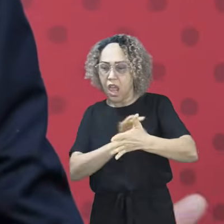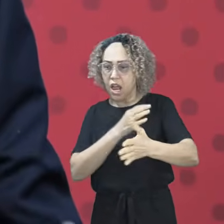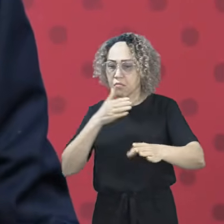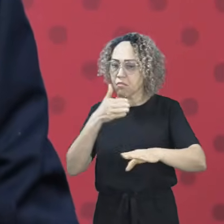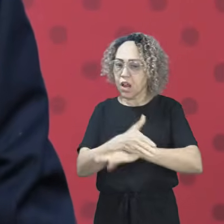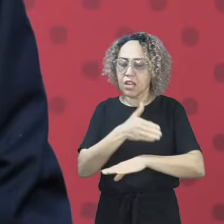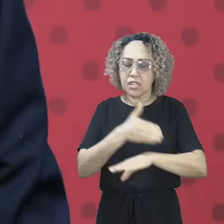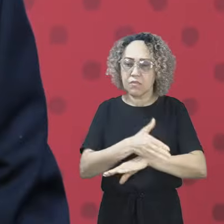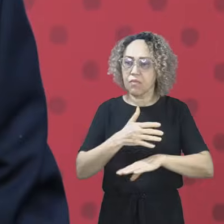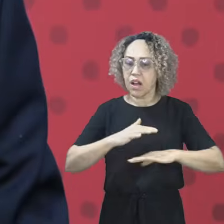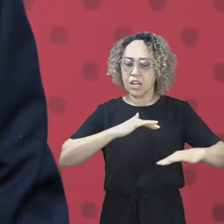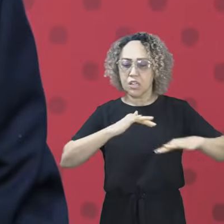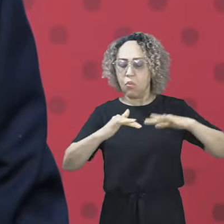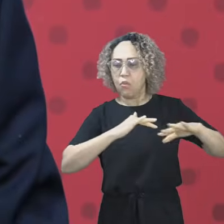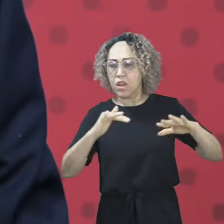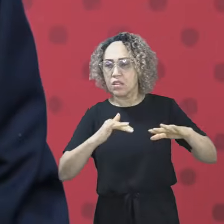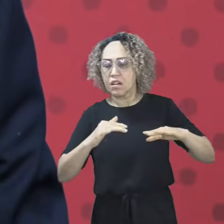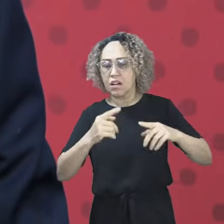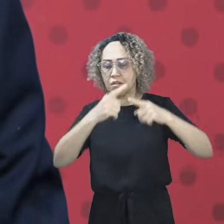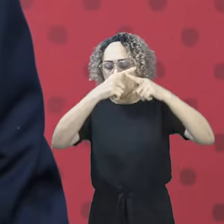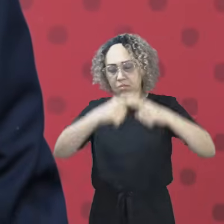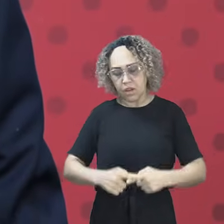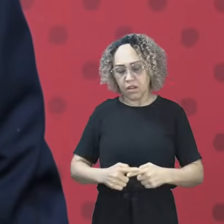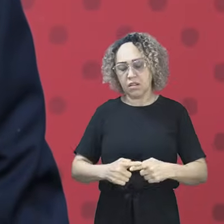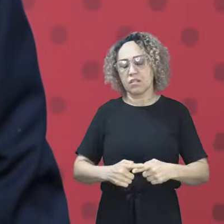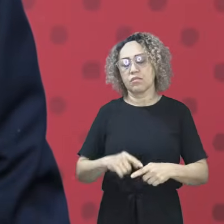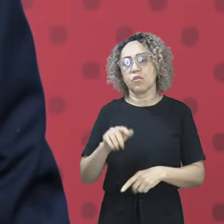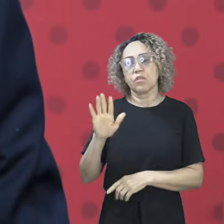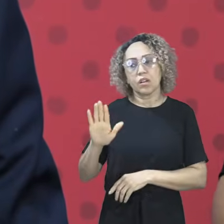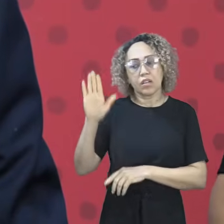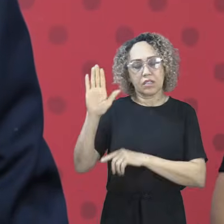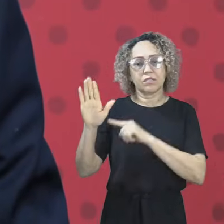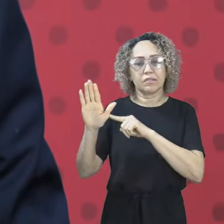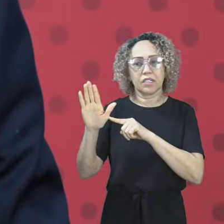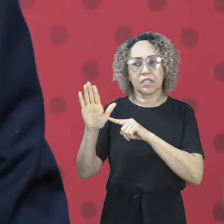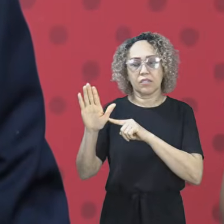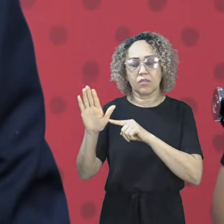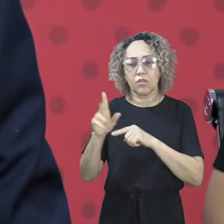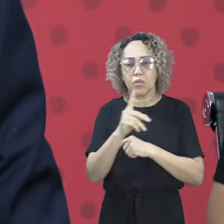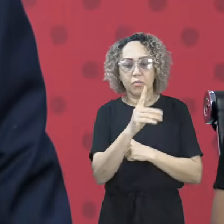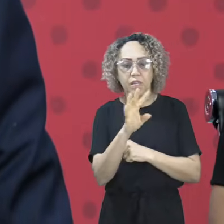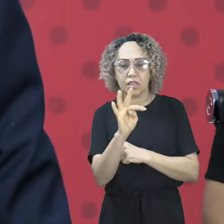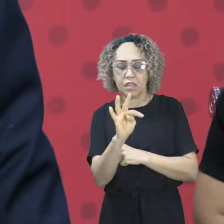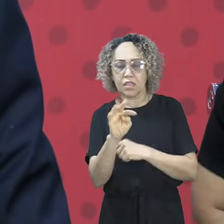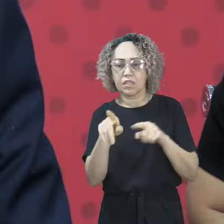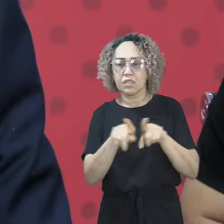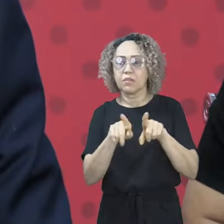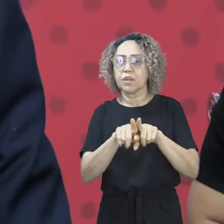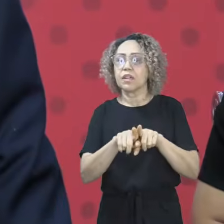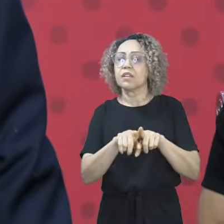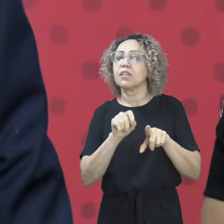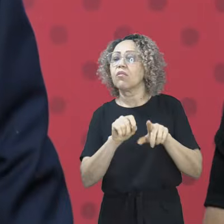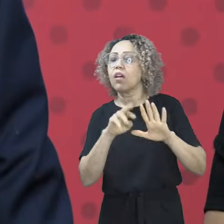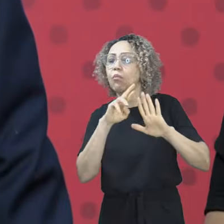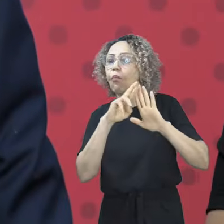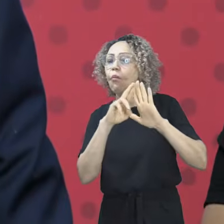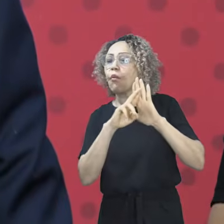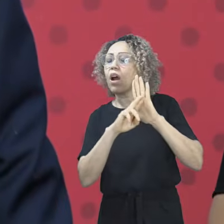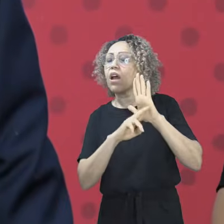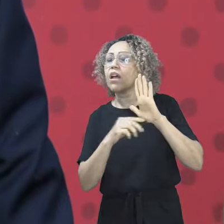da disputa como candidatos, né? O PT também tem uma outra regra, que é a